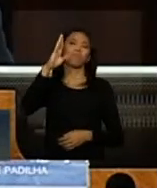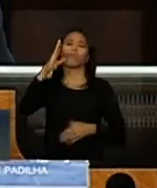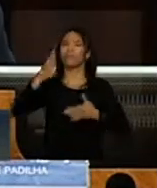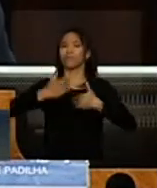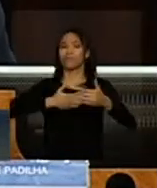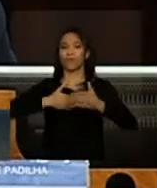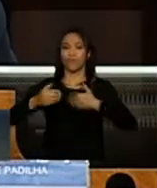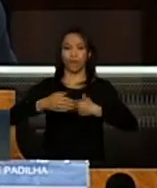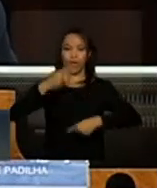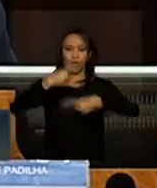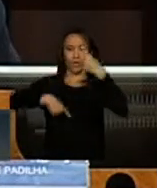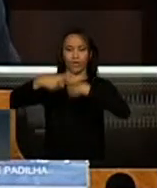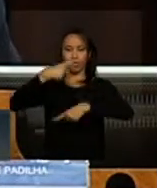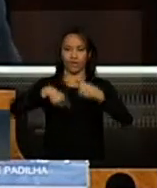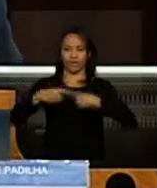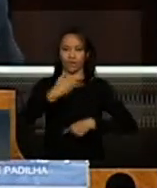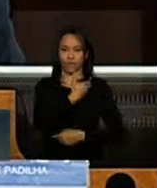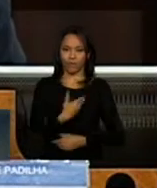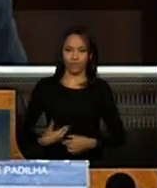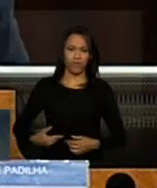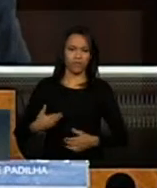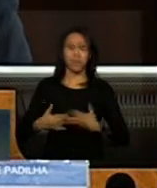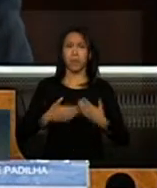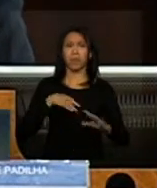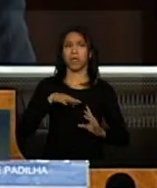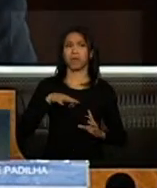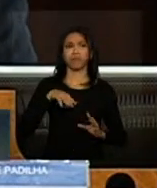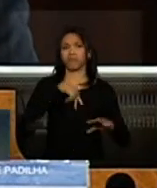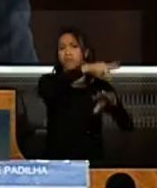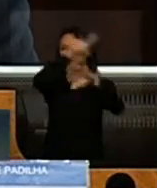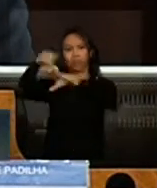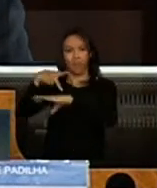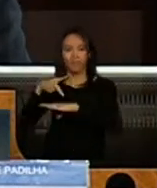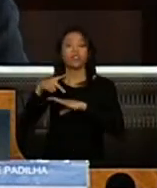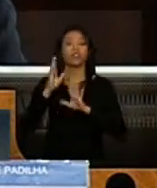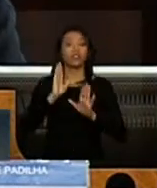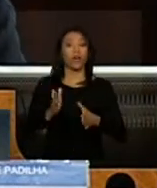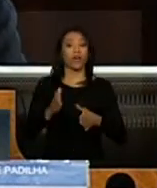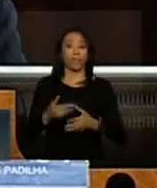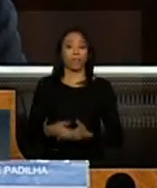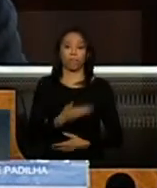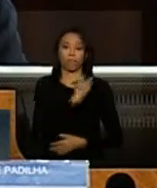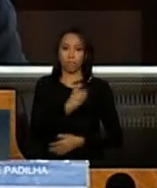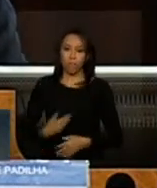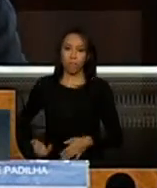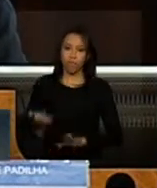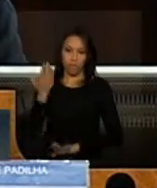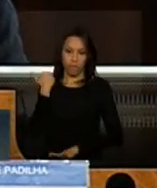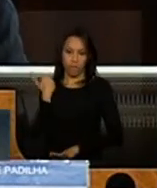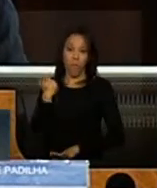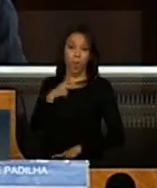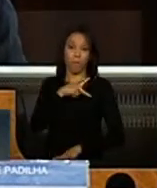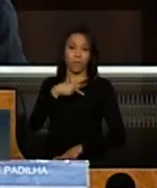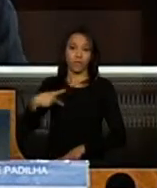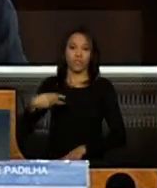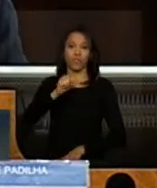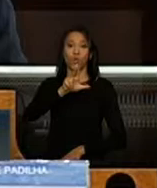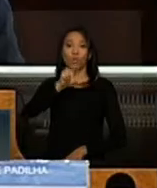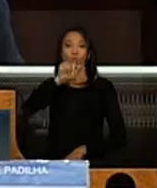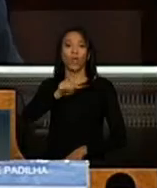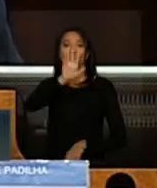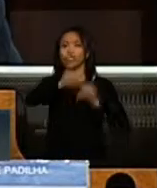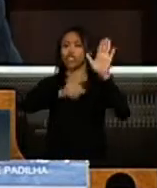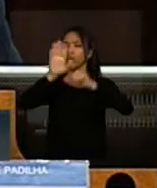política pública em qualquer país. Quando, já no governo anterior, o presidente Lula convocou os governadores do